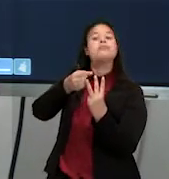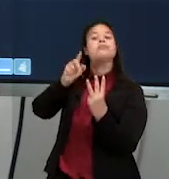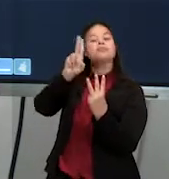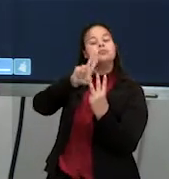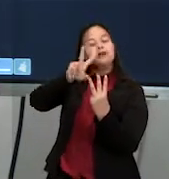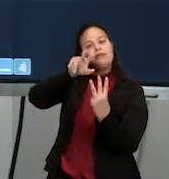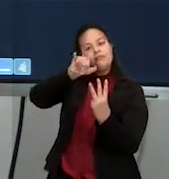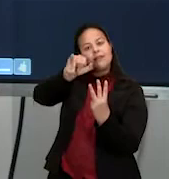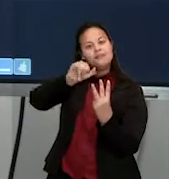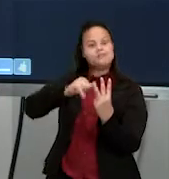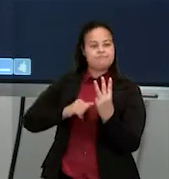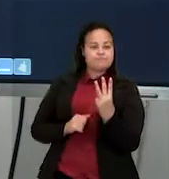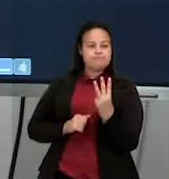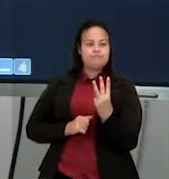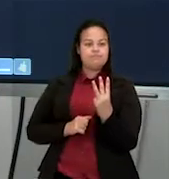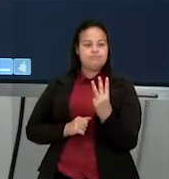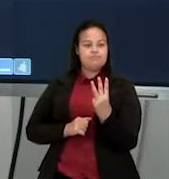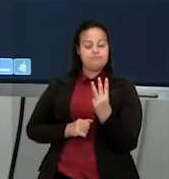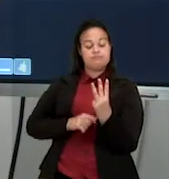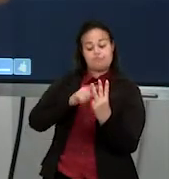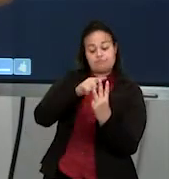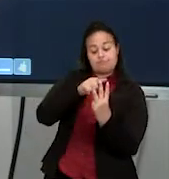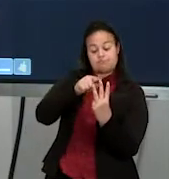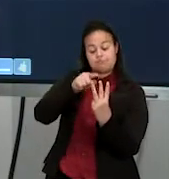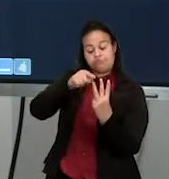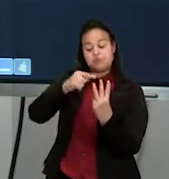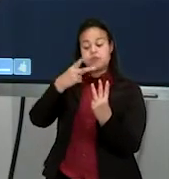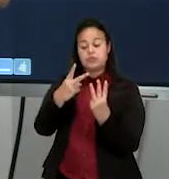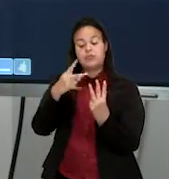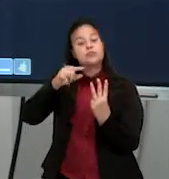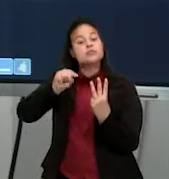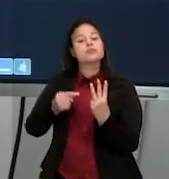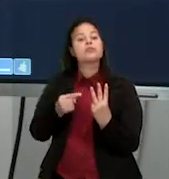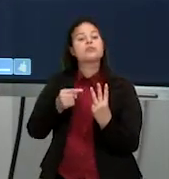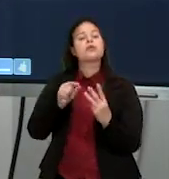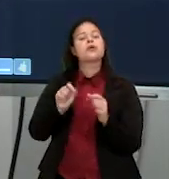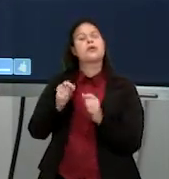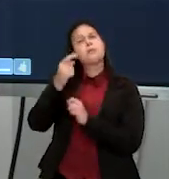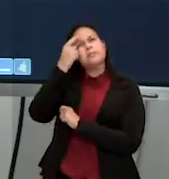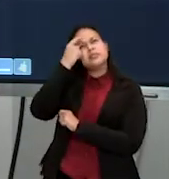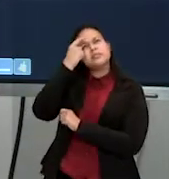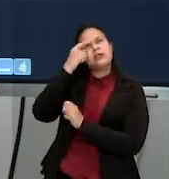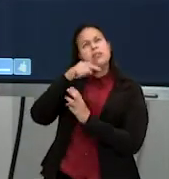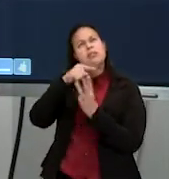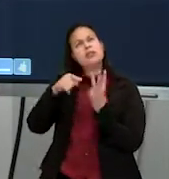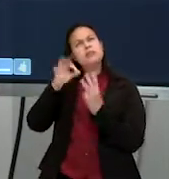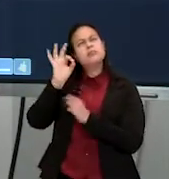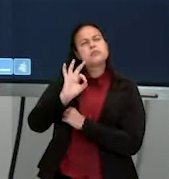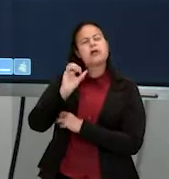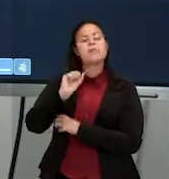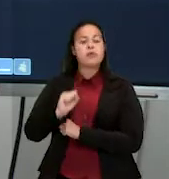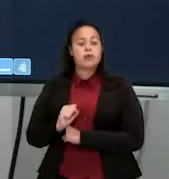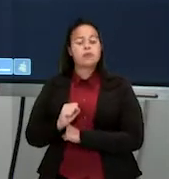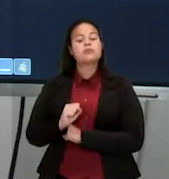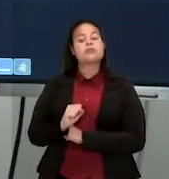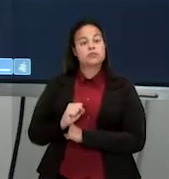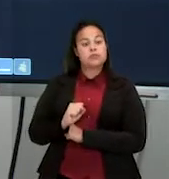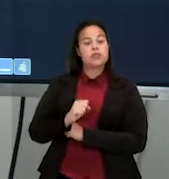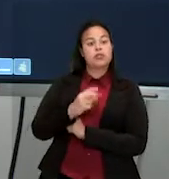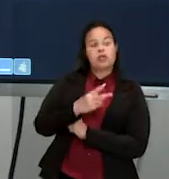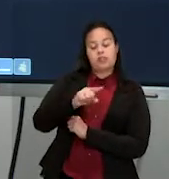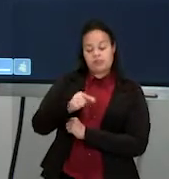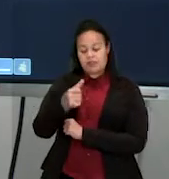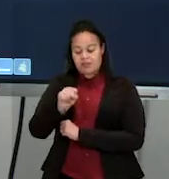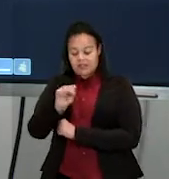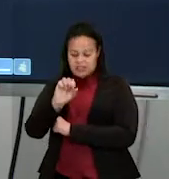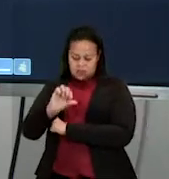aqui atrás do número 2. Então 2, pode pensar em 3%, né? Então 3% dos